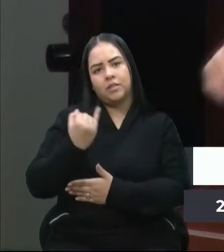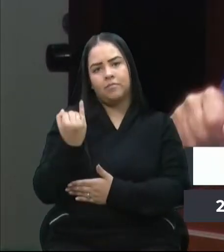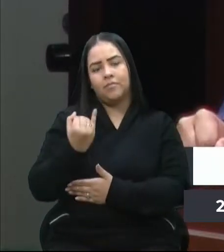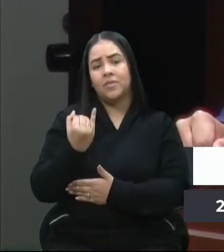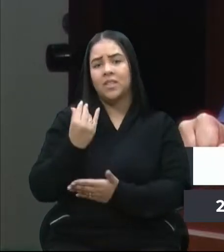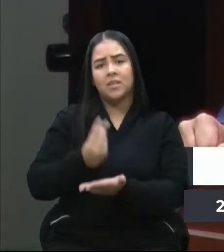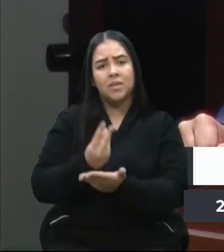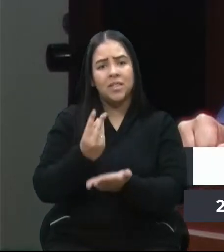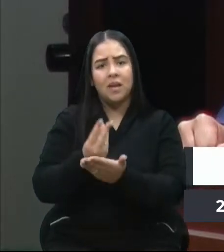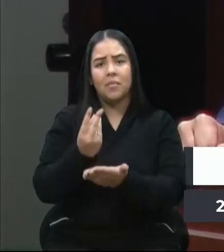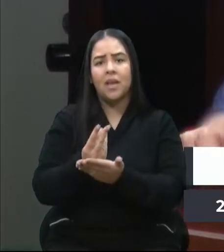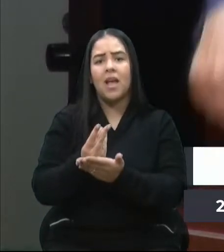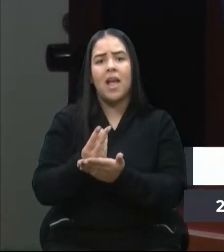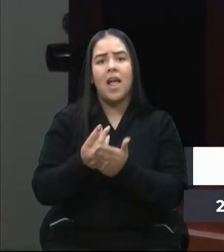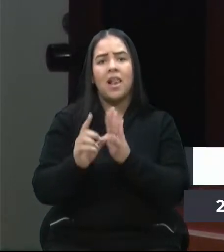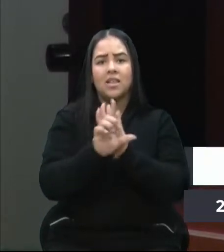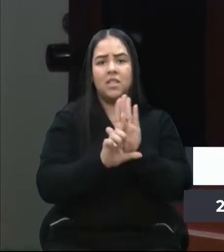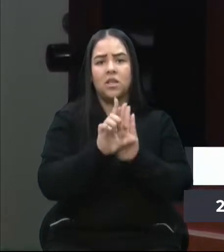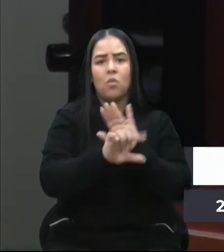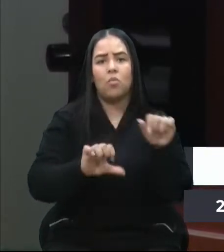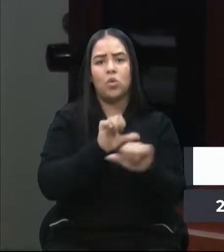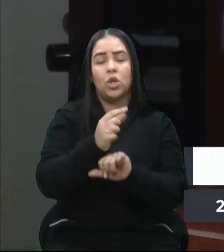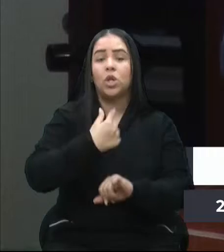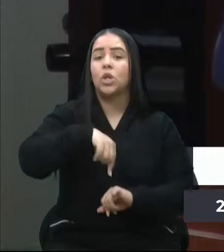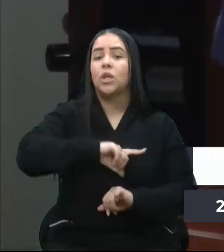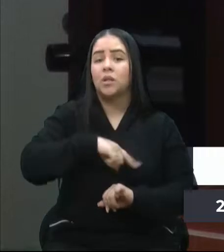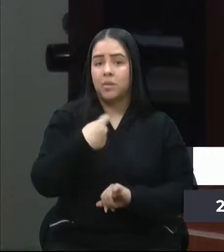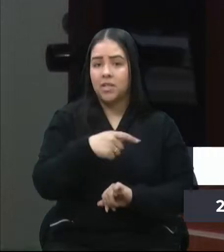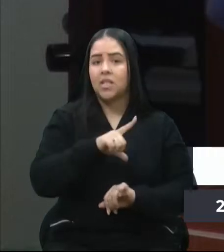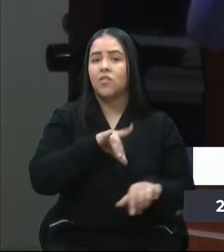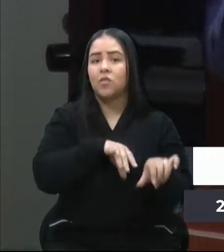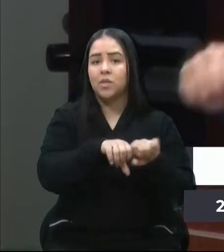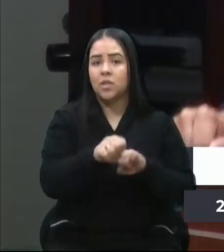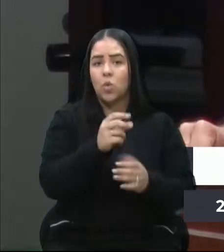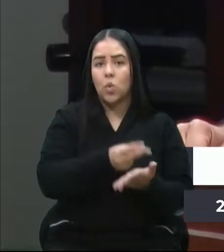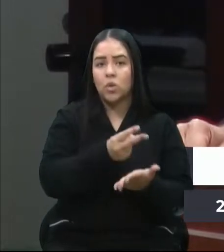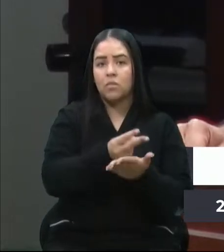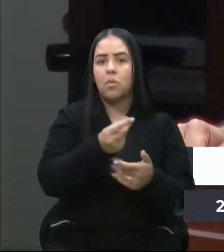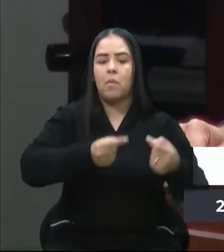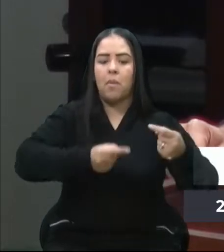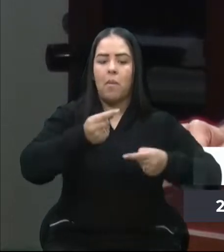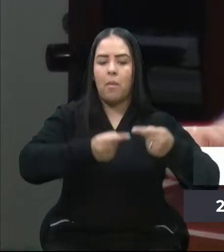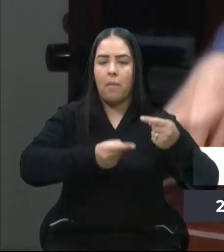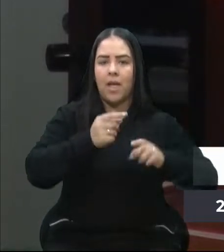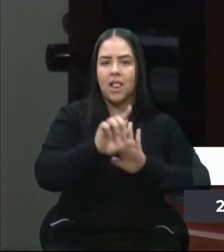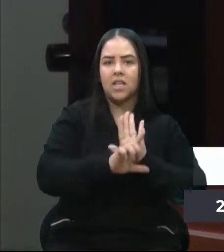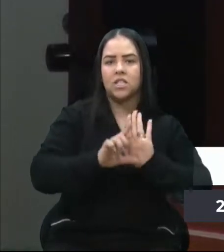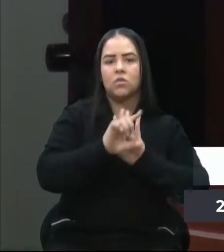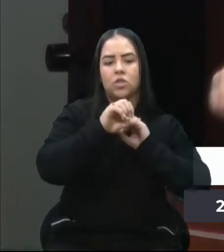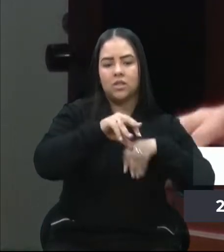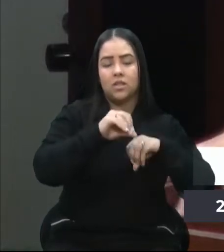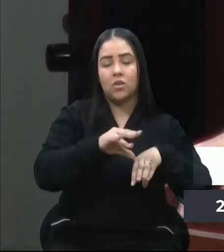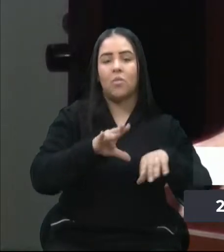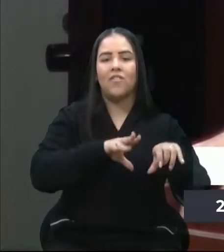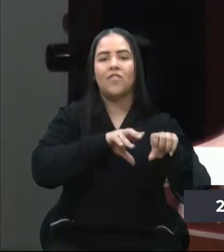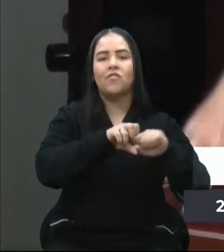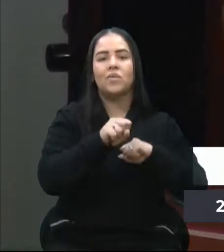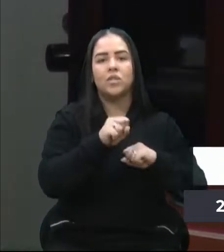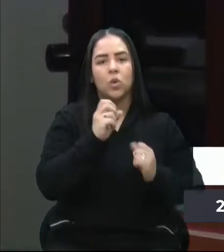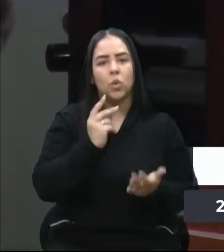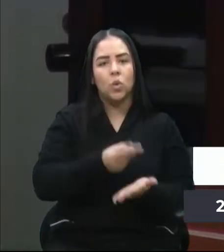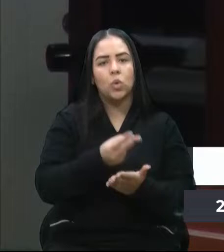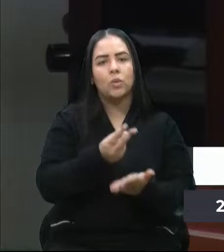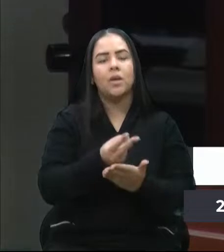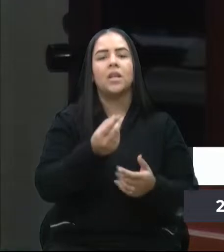tempo a legislação muda. Então nós precisaríamos de uma formação continuada para discutir legislação educacional, uma formação continuada